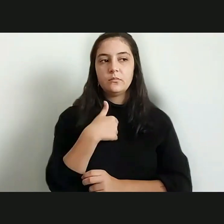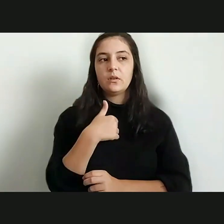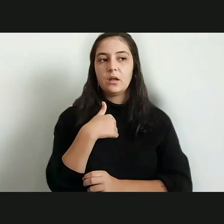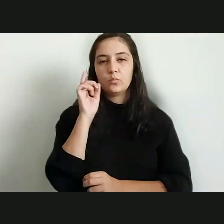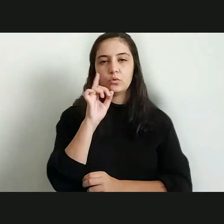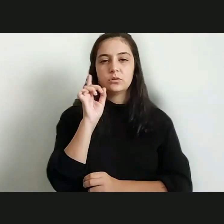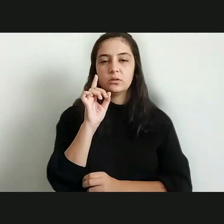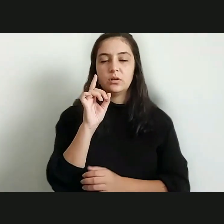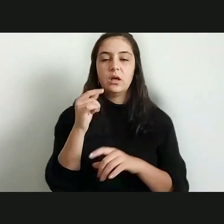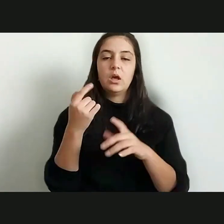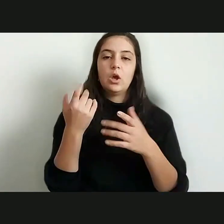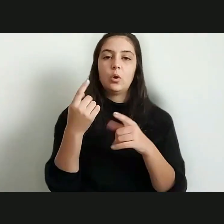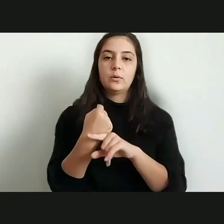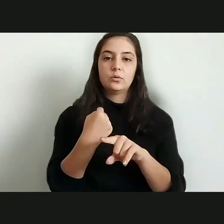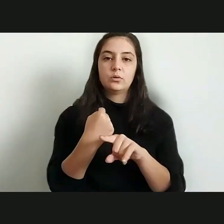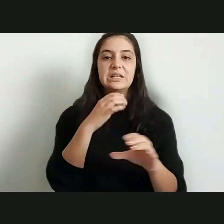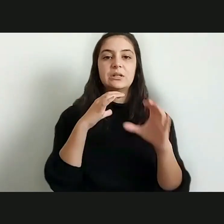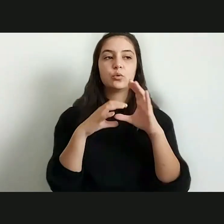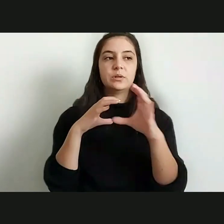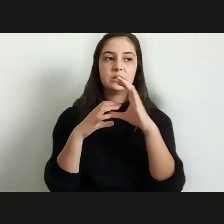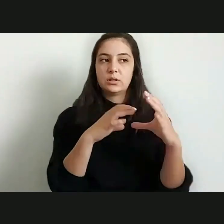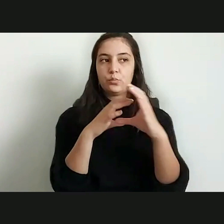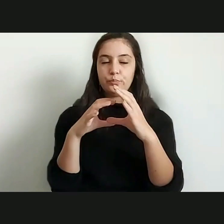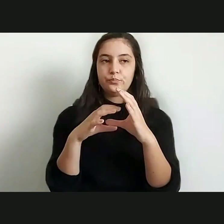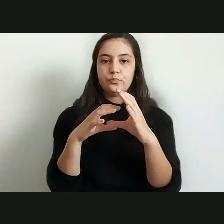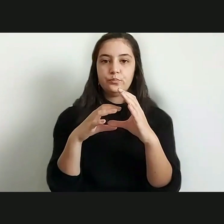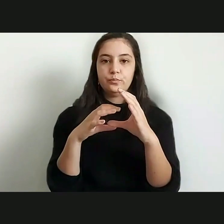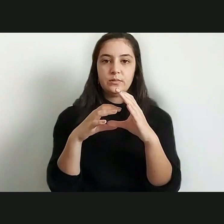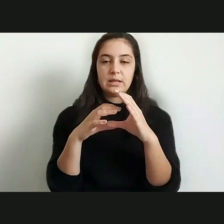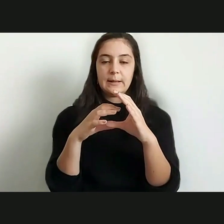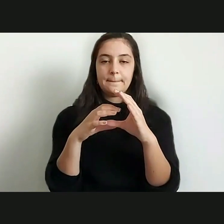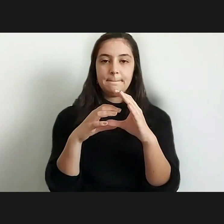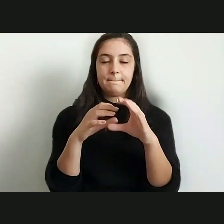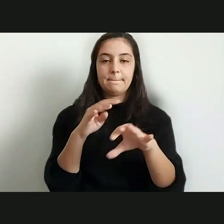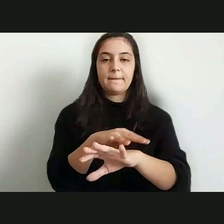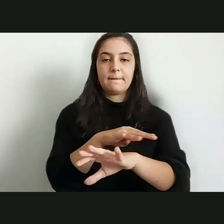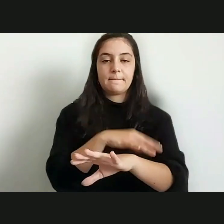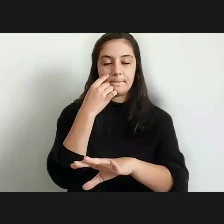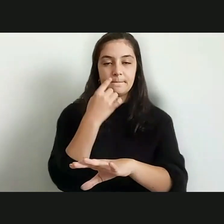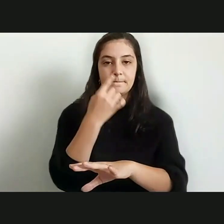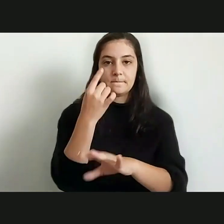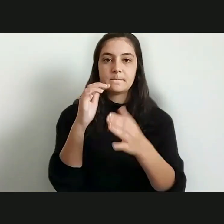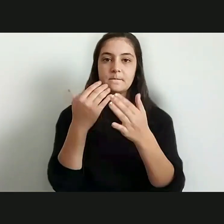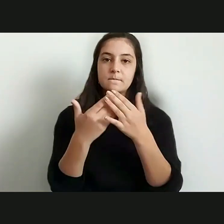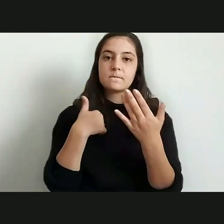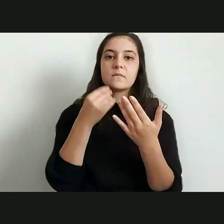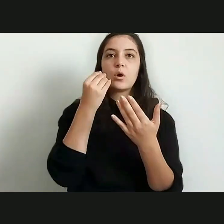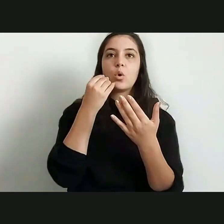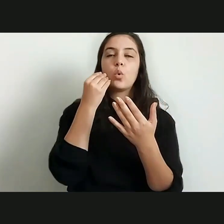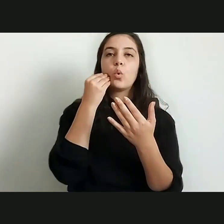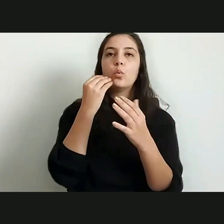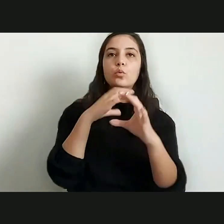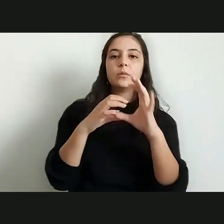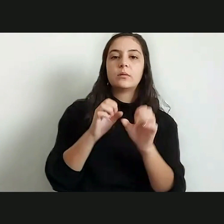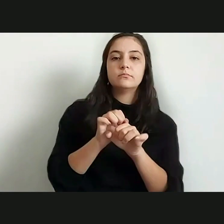que é uma condição comunicacional. A administração pública tem que ser capaz de inovar na forma como comunica.